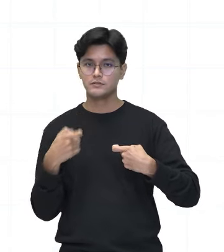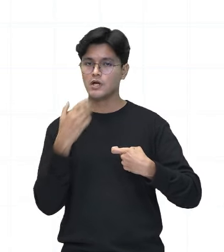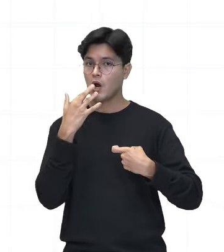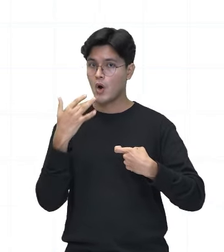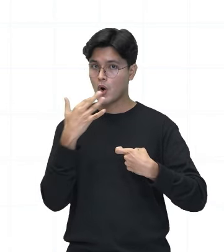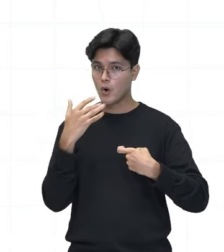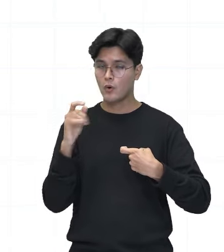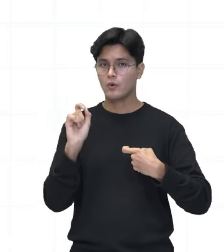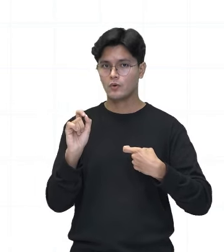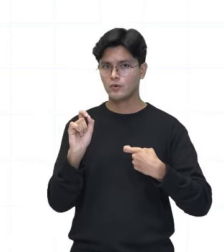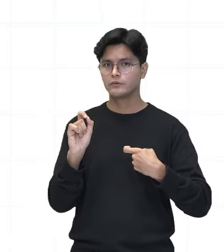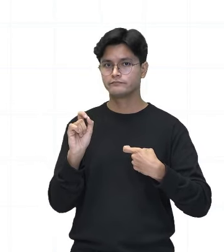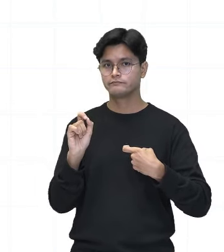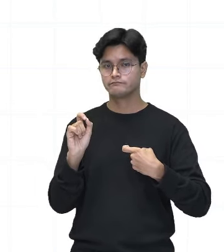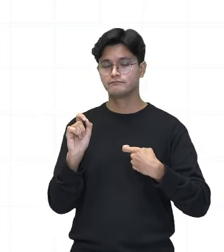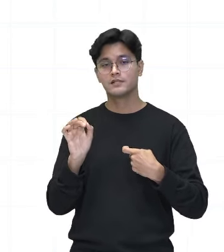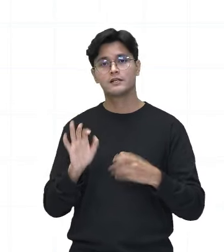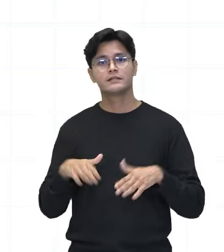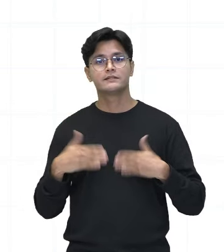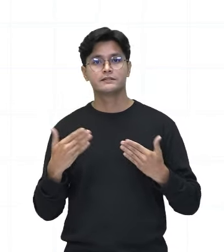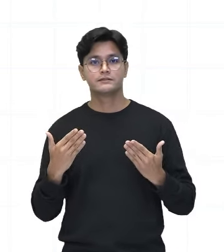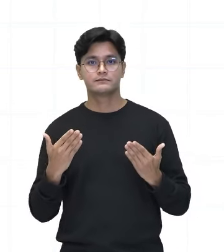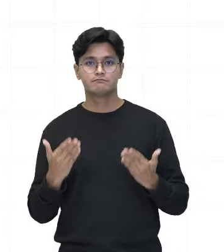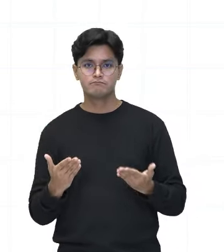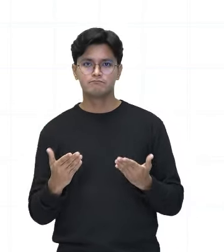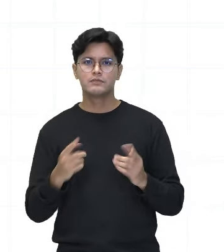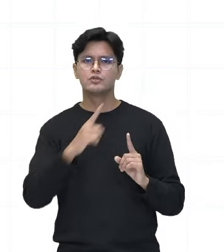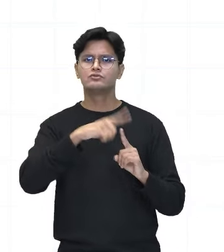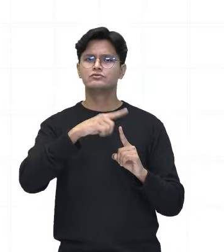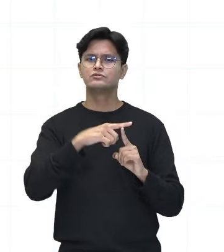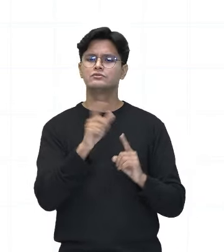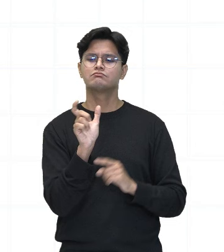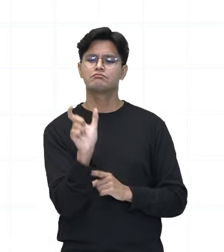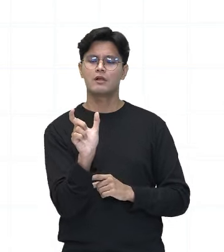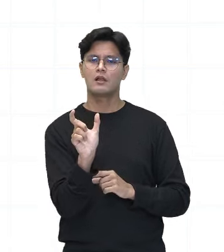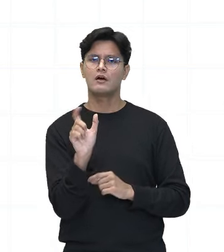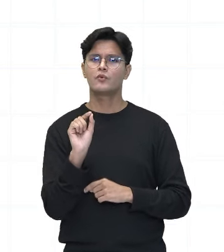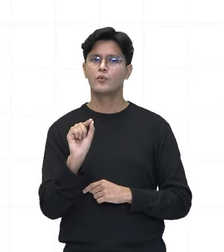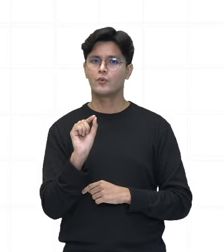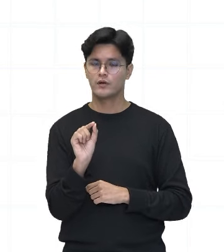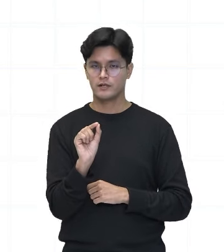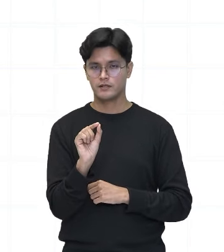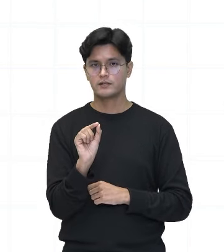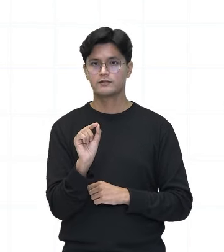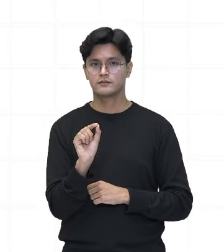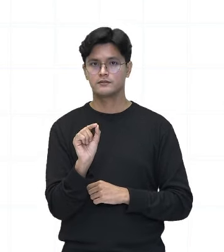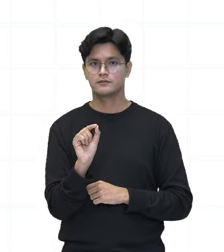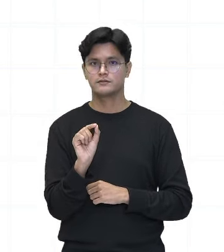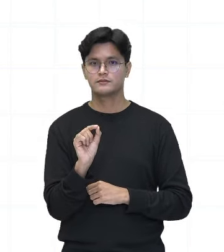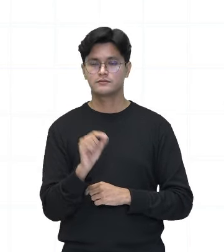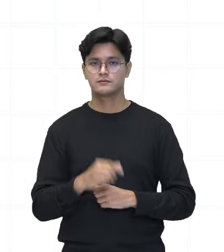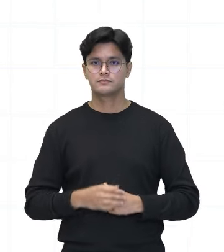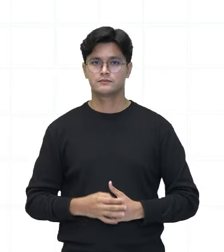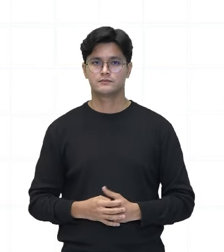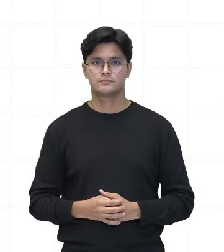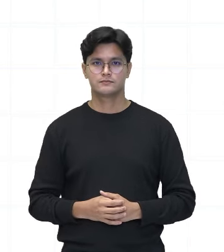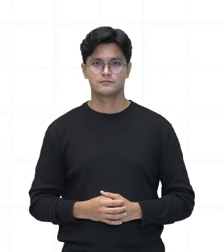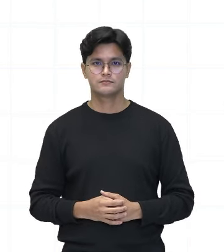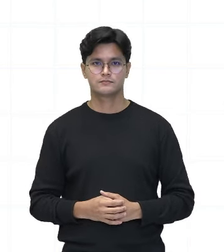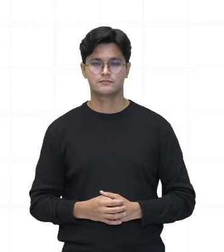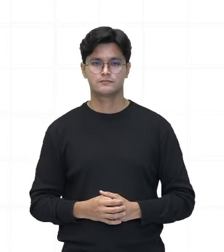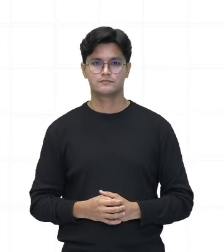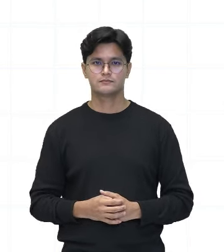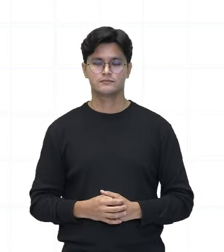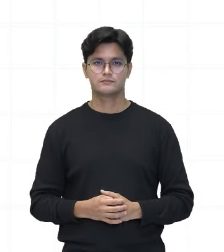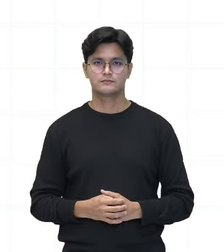É o mistério. Então, que tipo de palavra é essa aqui na língua inglesa para mim, que eu possa sempre